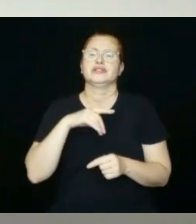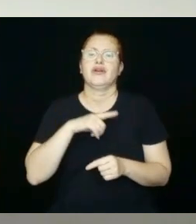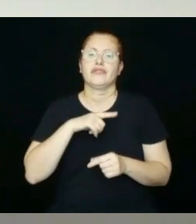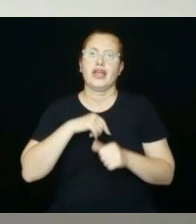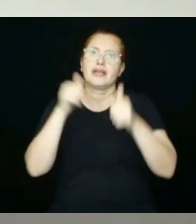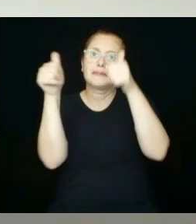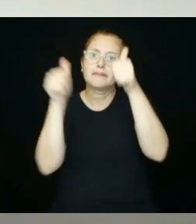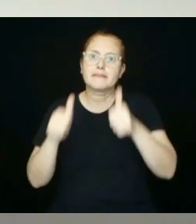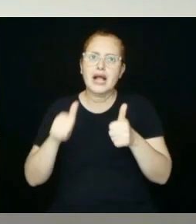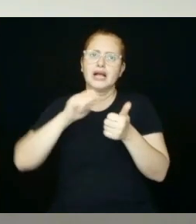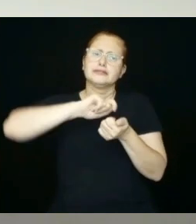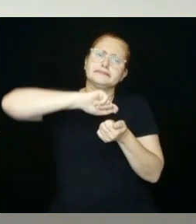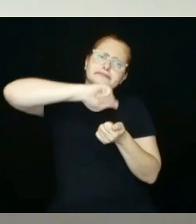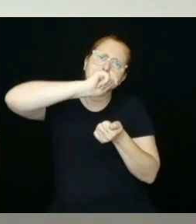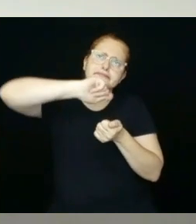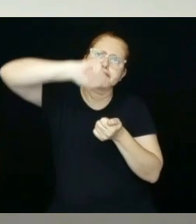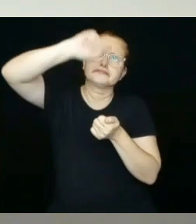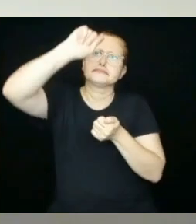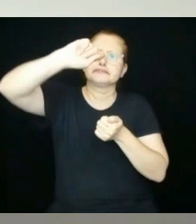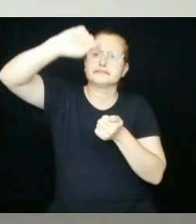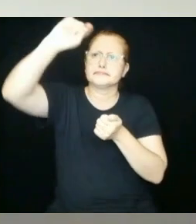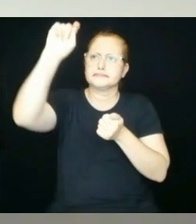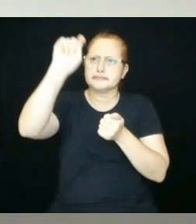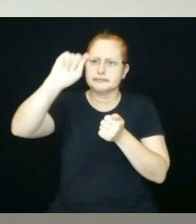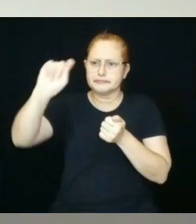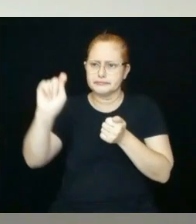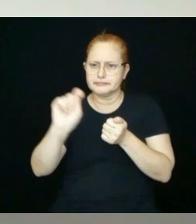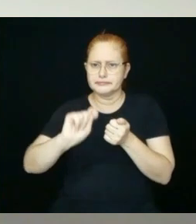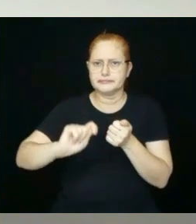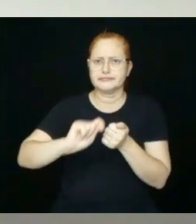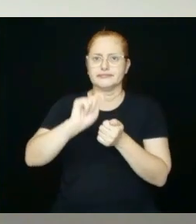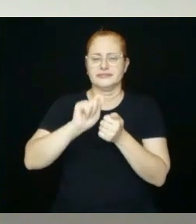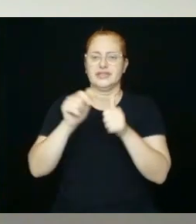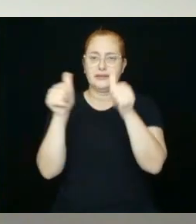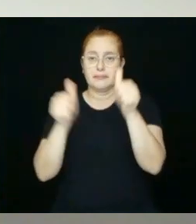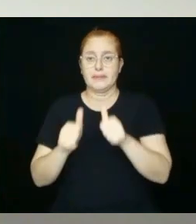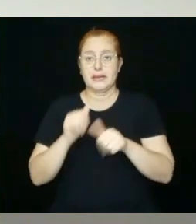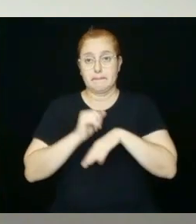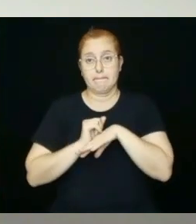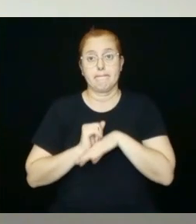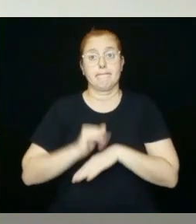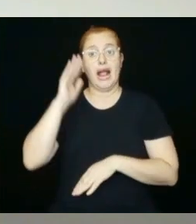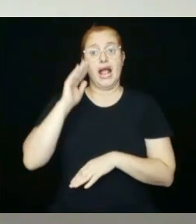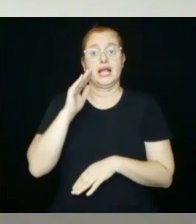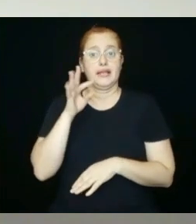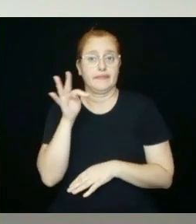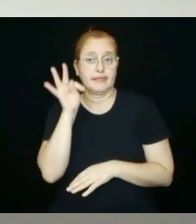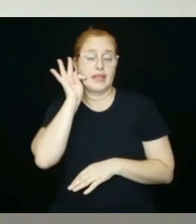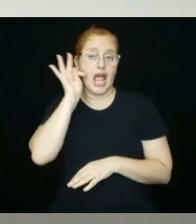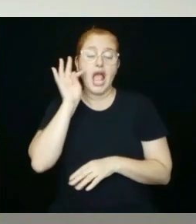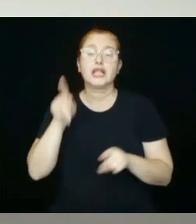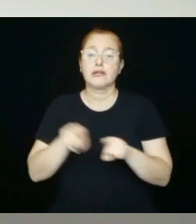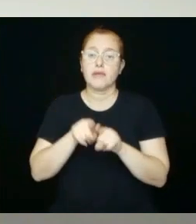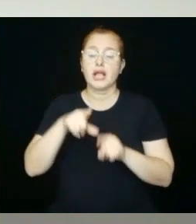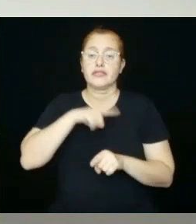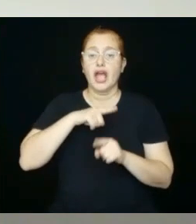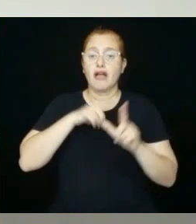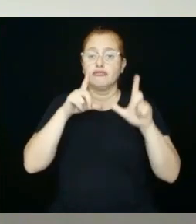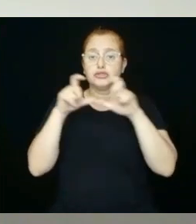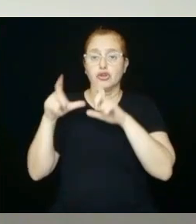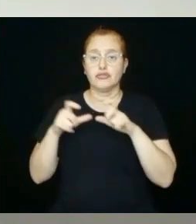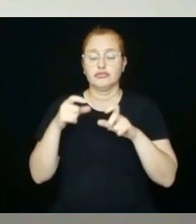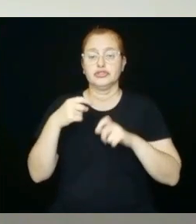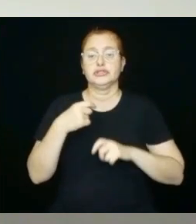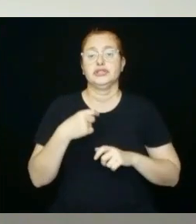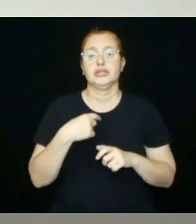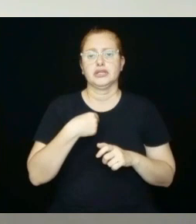imagem. Nas questões mais de imagem inorgânica, as coisas mais técnicas. Também tem a fotografia